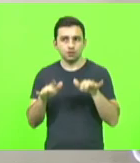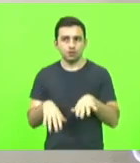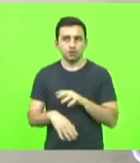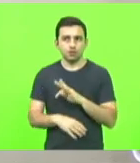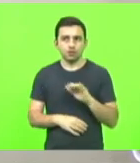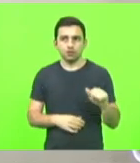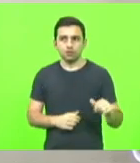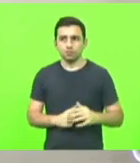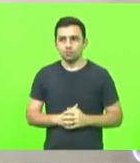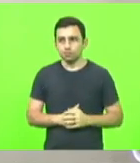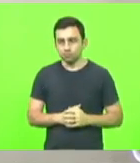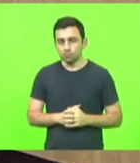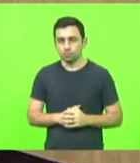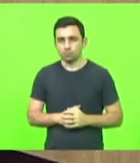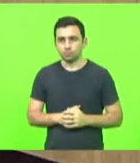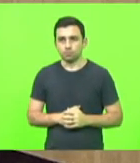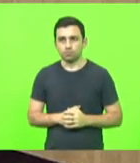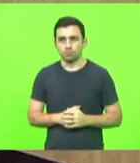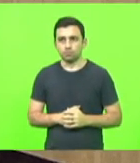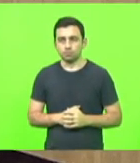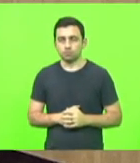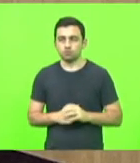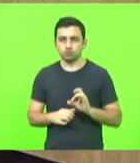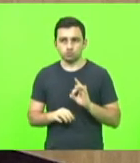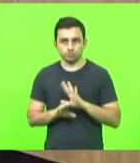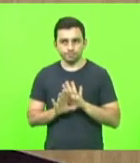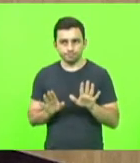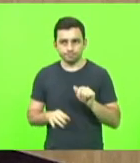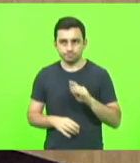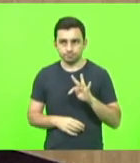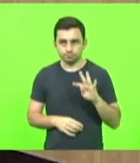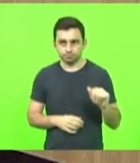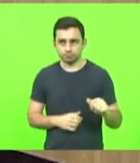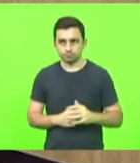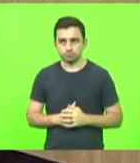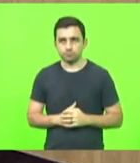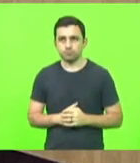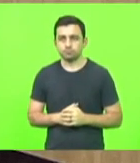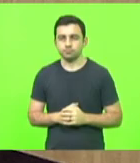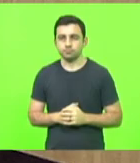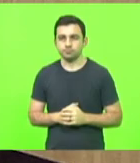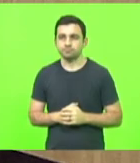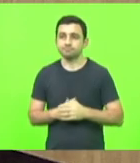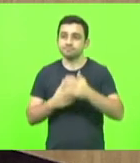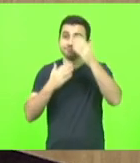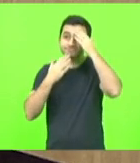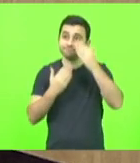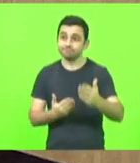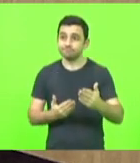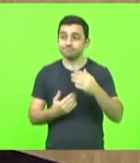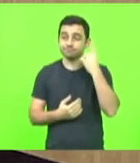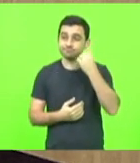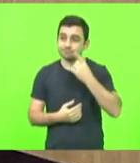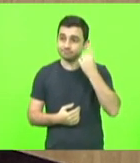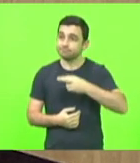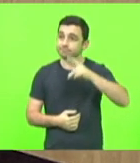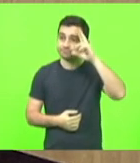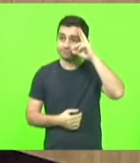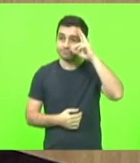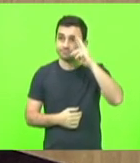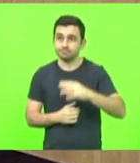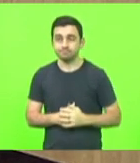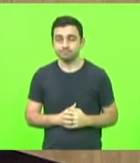a presente ata. Eram essas as atas, senhor presidente. Muito obrigado, deputado Ricardo Alba. Em consonância